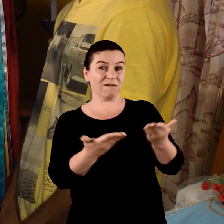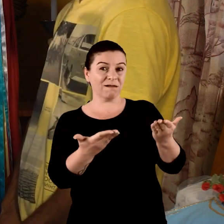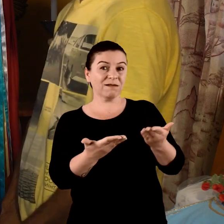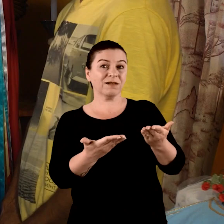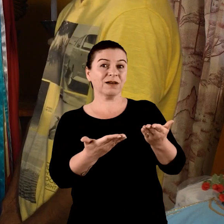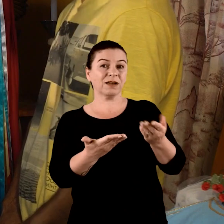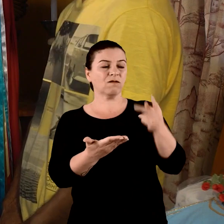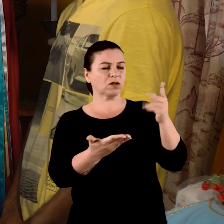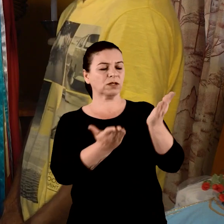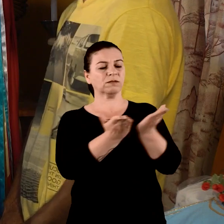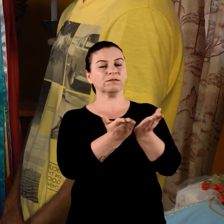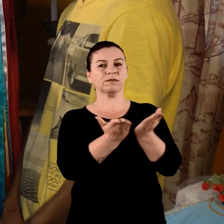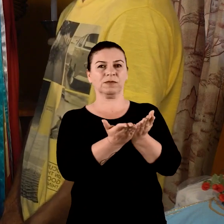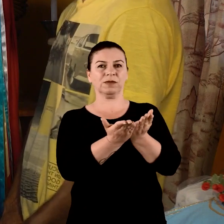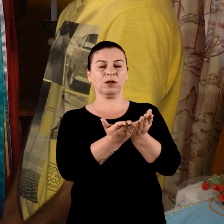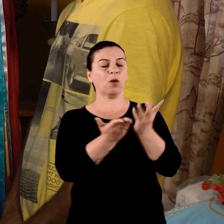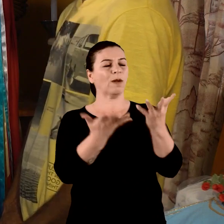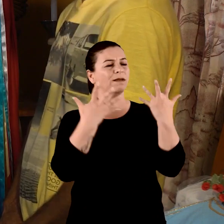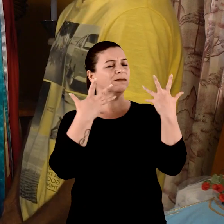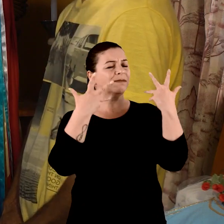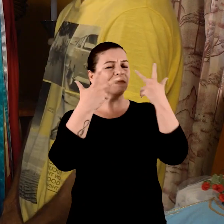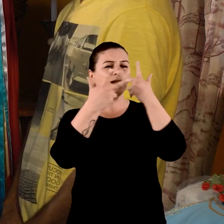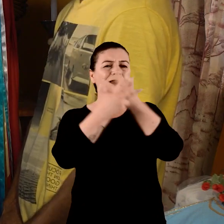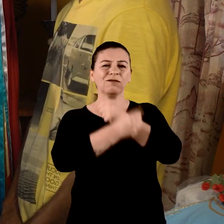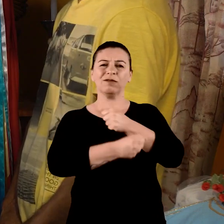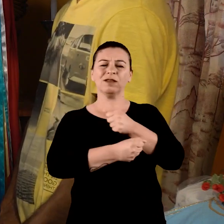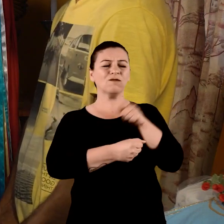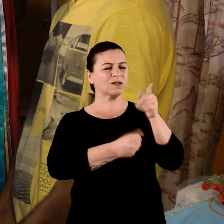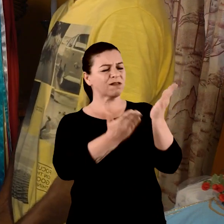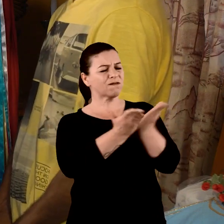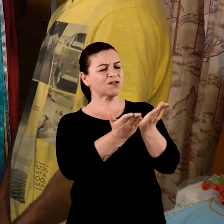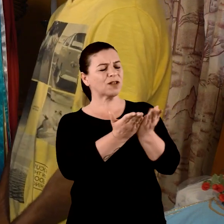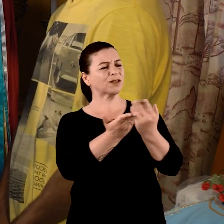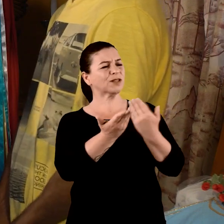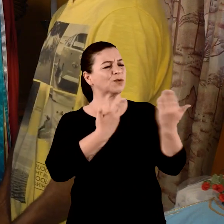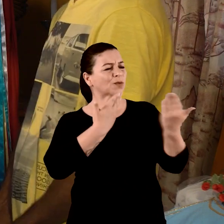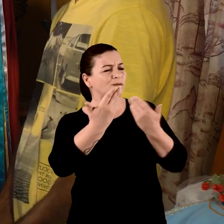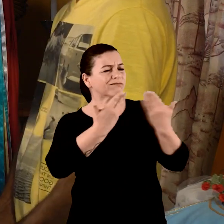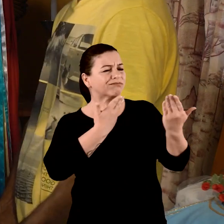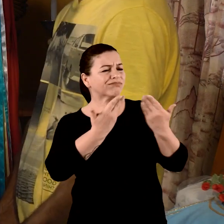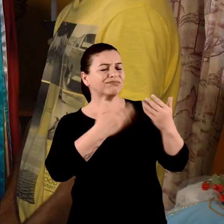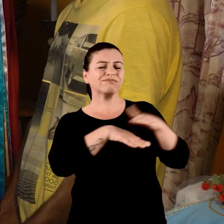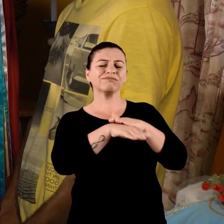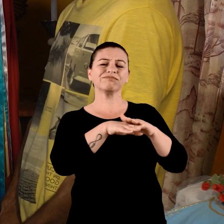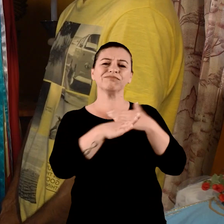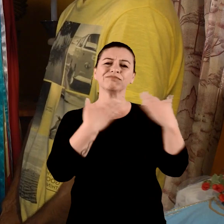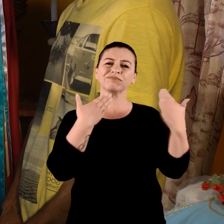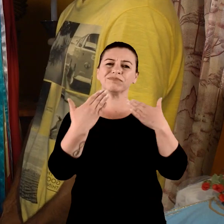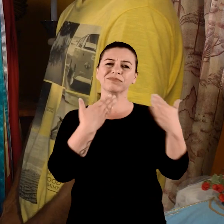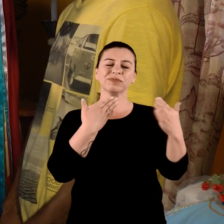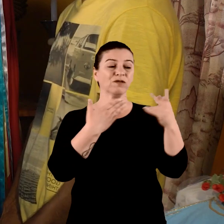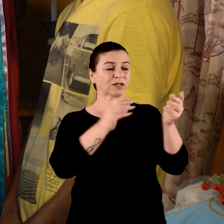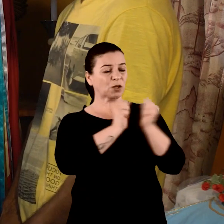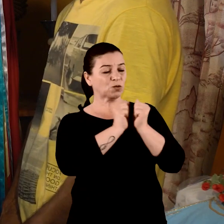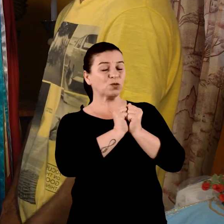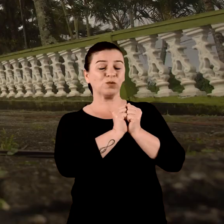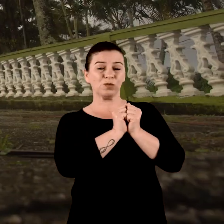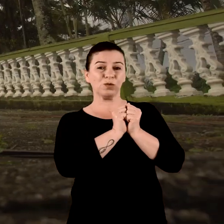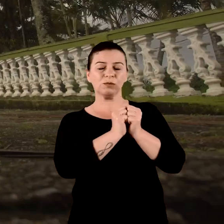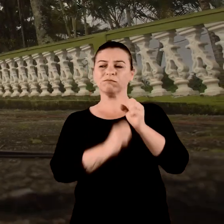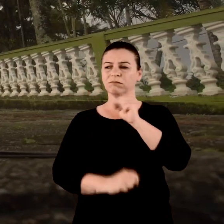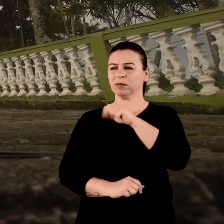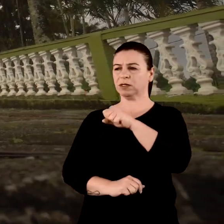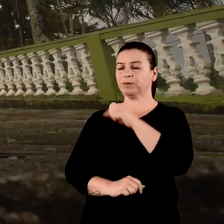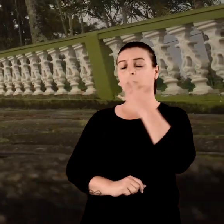falar. Você é evangélico, olha que maravilha. Você é evangélico, nós estamos conversando aqui e você está aqui